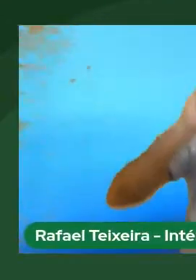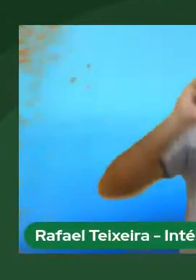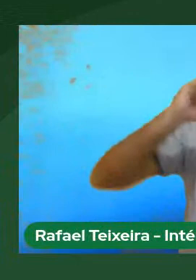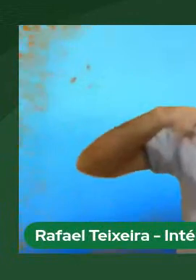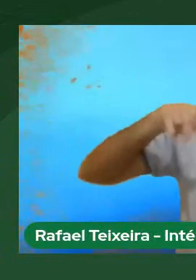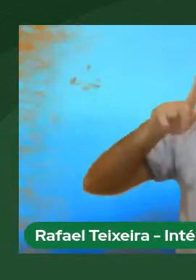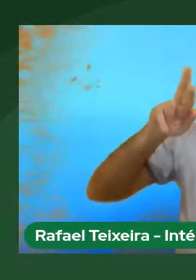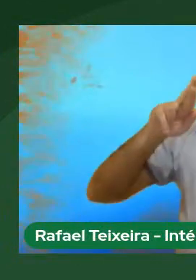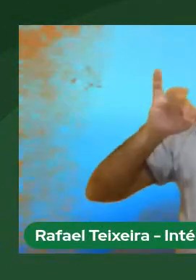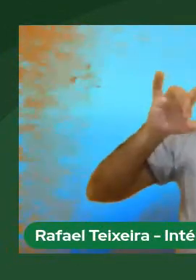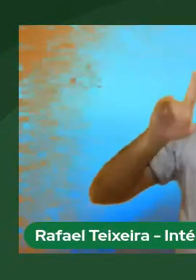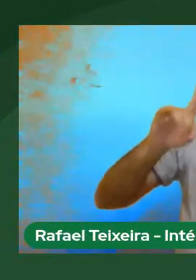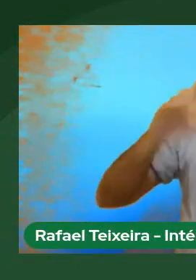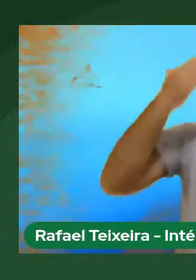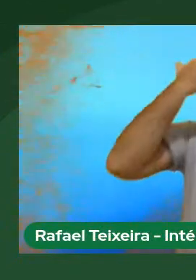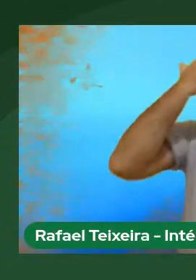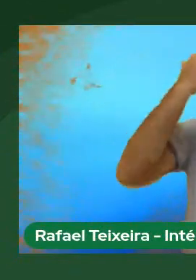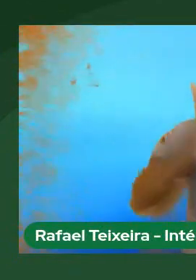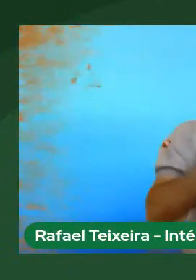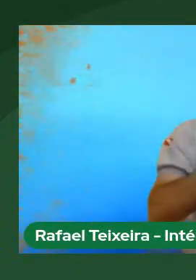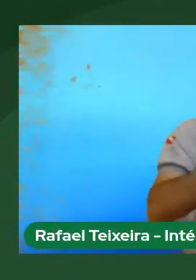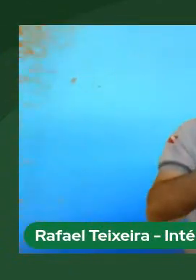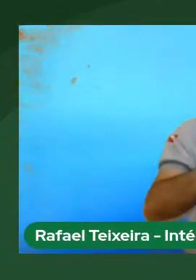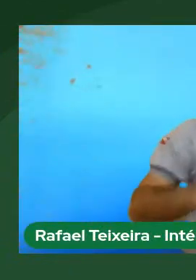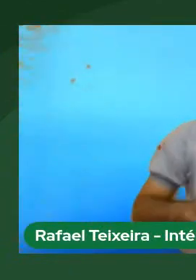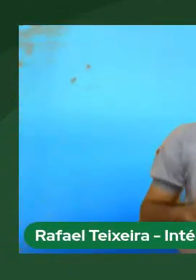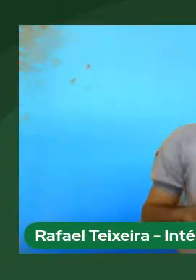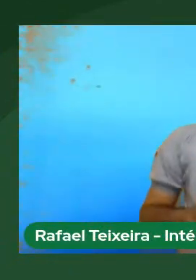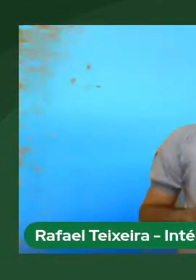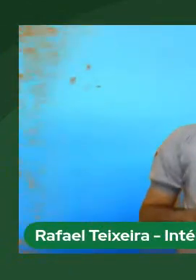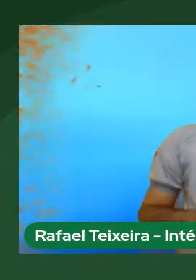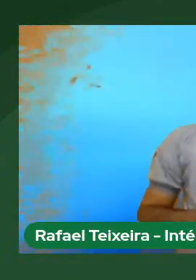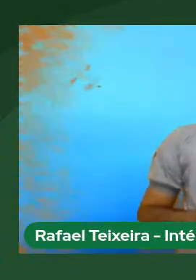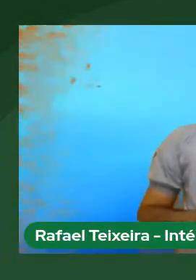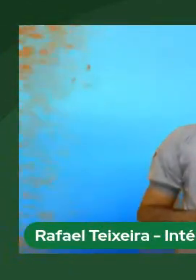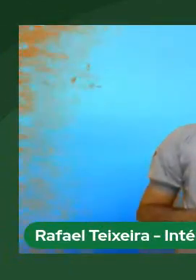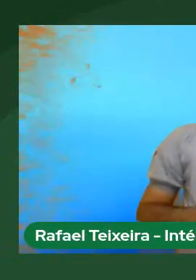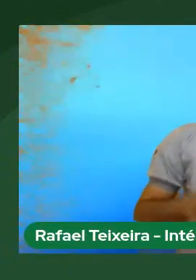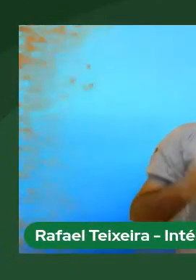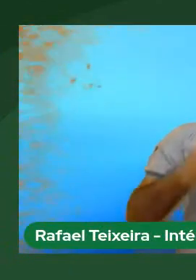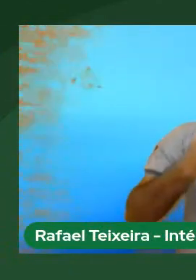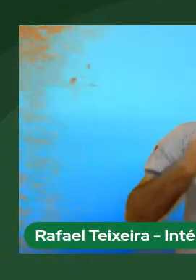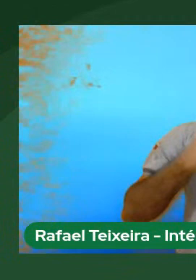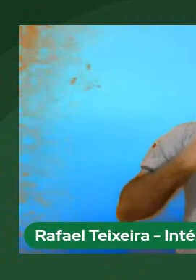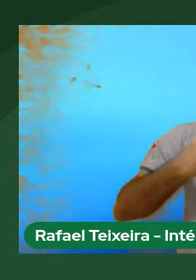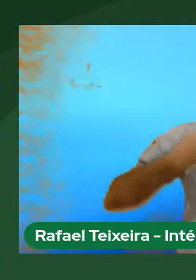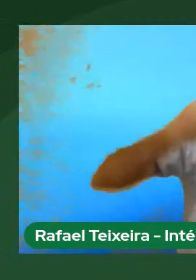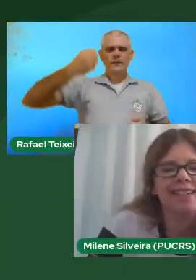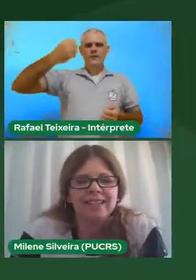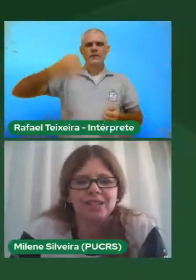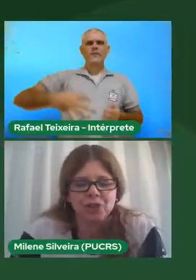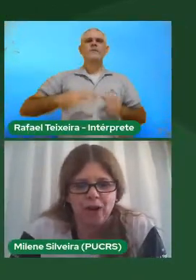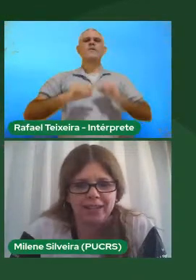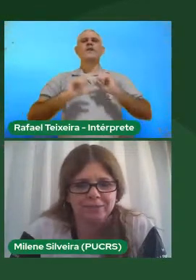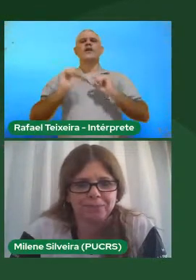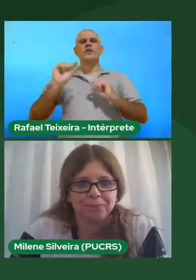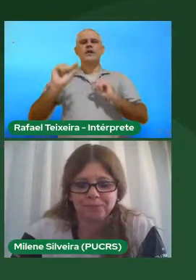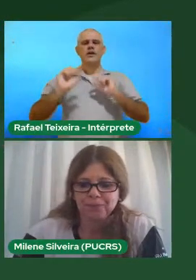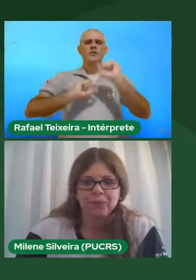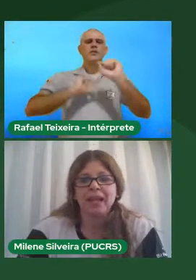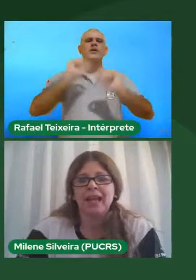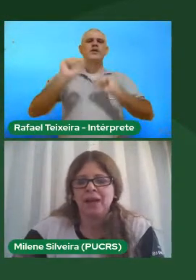pela introdução. Então, eu vou contar aqui, compartilhar com vocês um pouco dessa